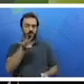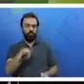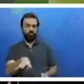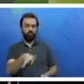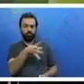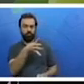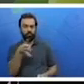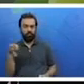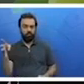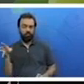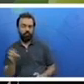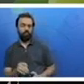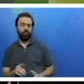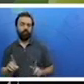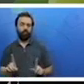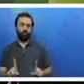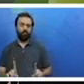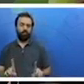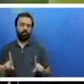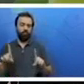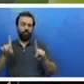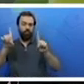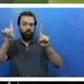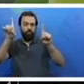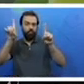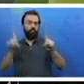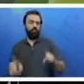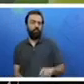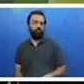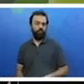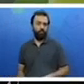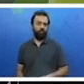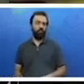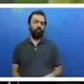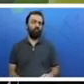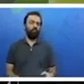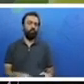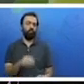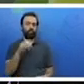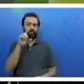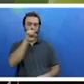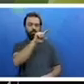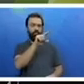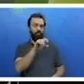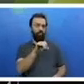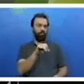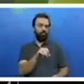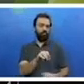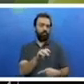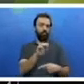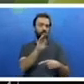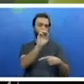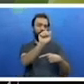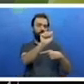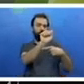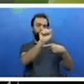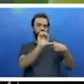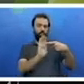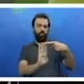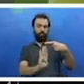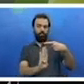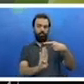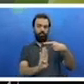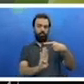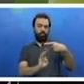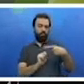são diretamente proporcionais, eu tenho que dividir o de cima pelo de baixo e ver quanto que